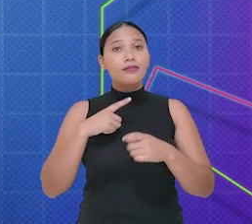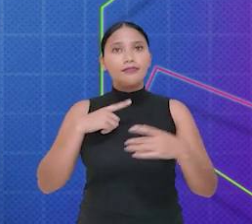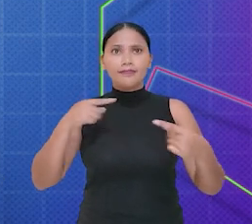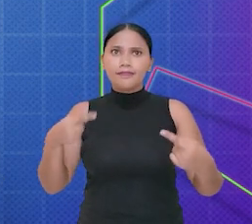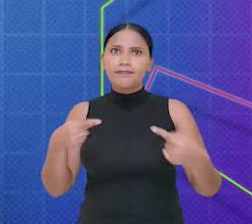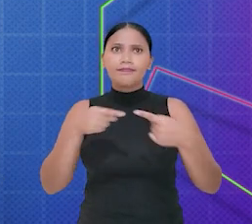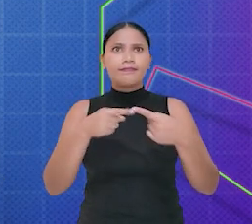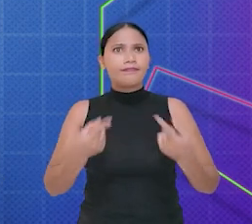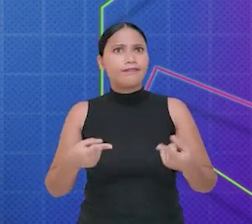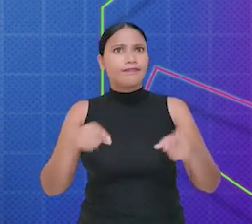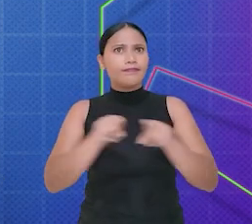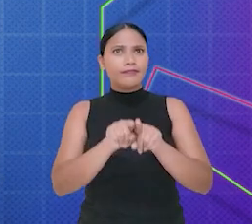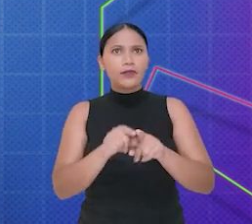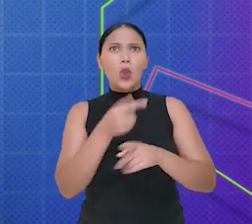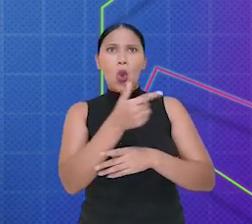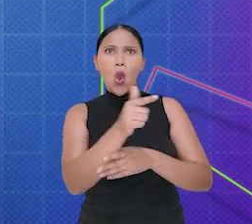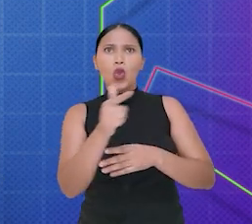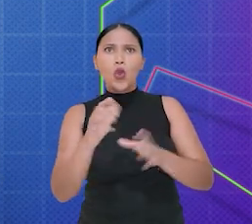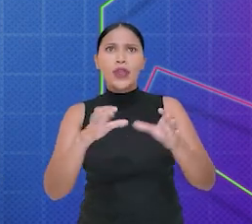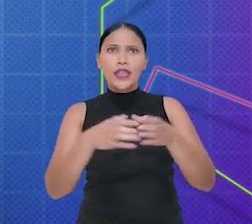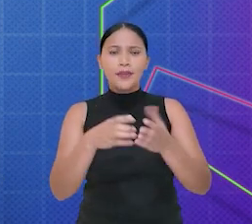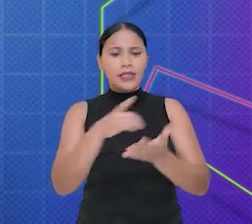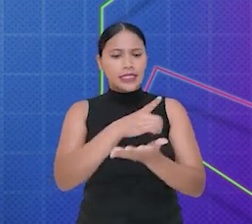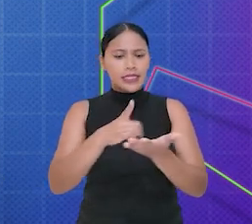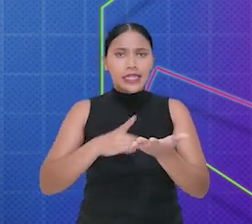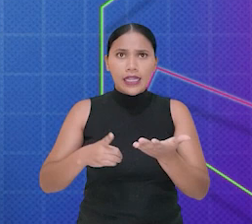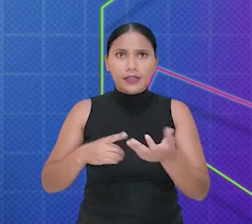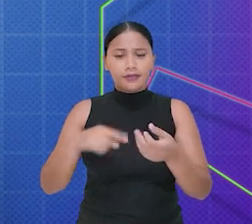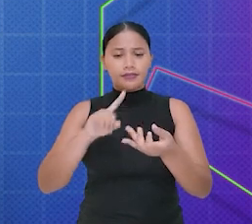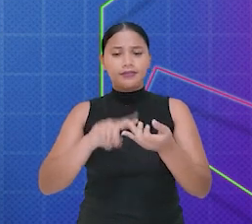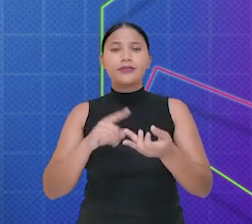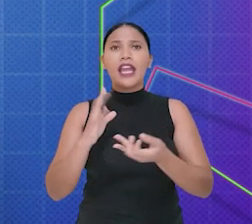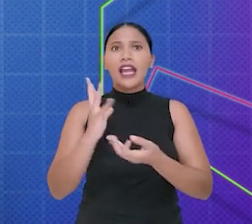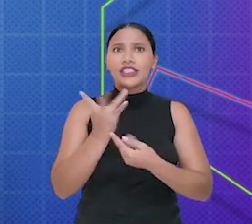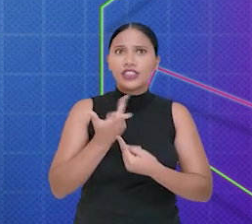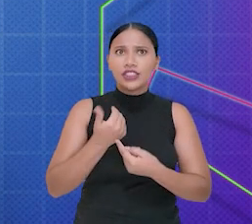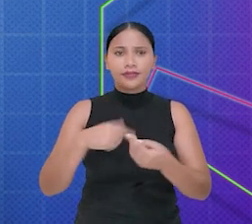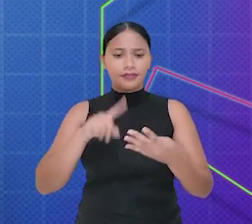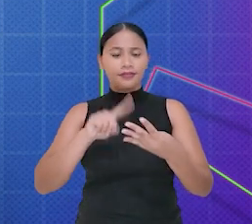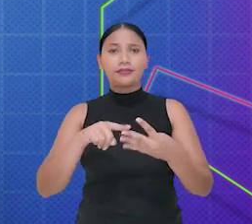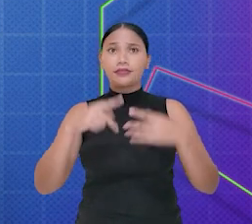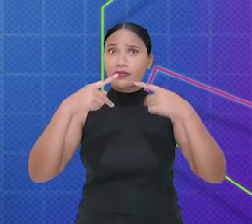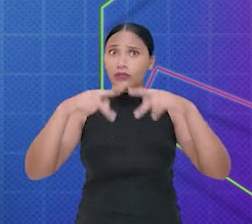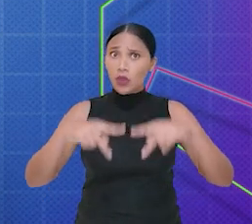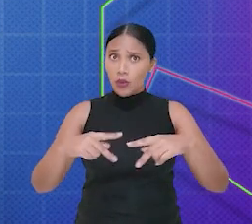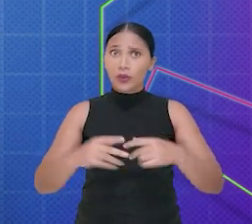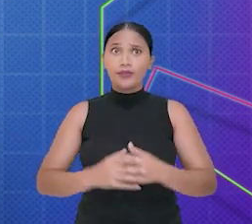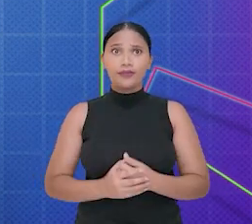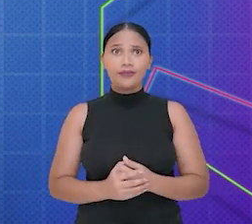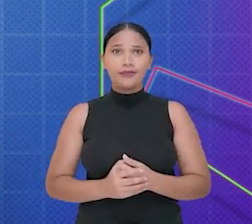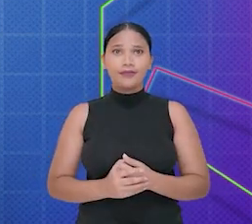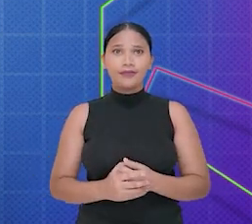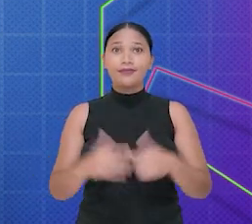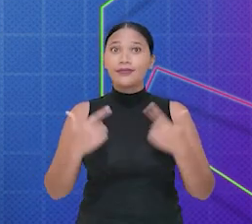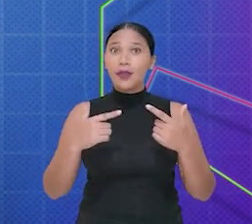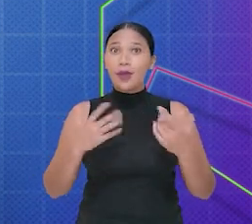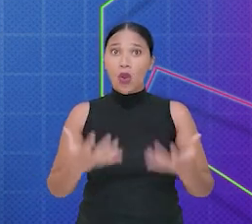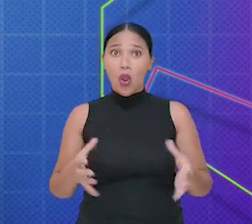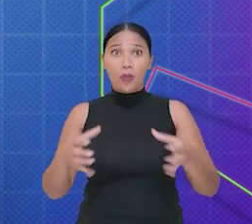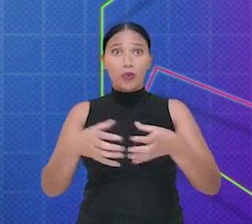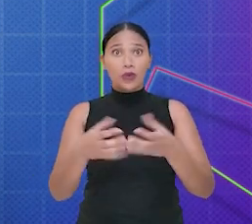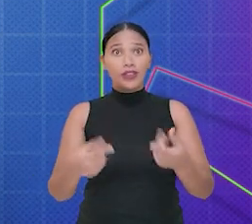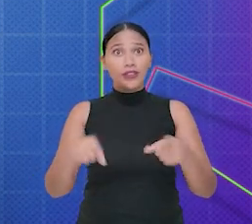em estreita colaboração com as outras equipes, como os designers de jogo, artistas e os programadores.